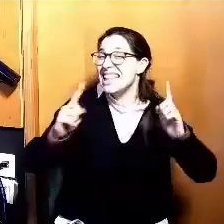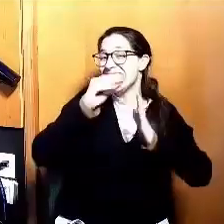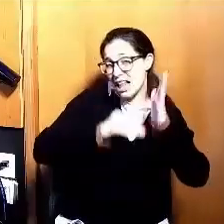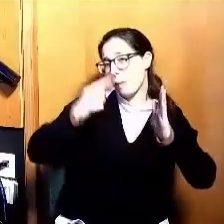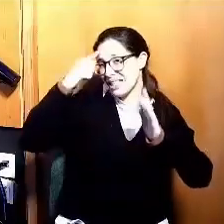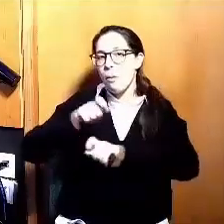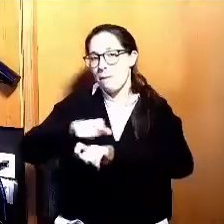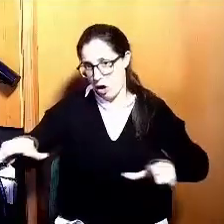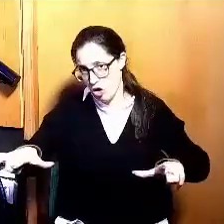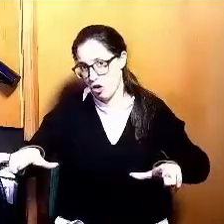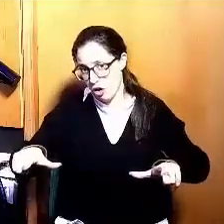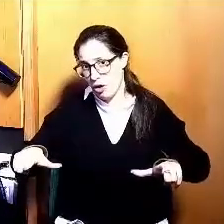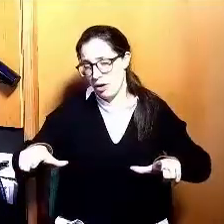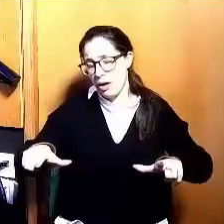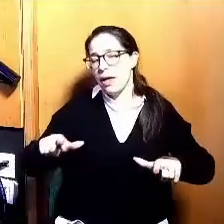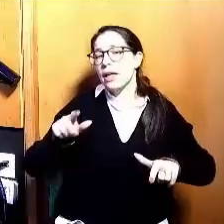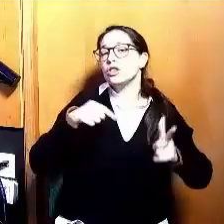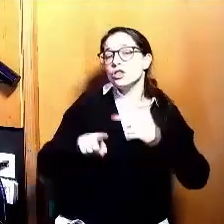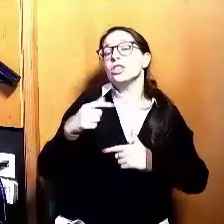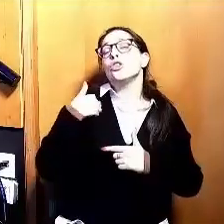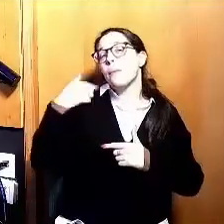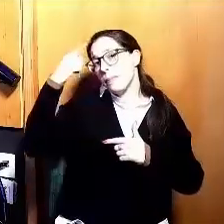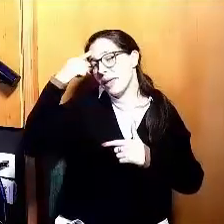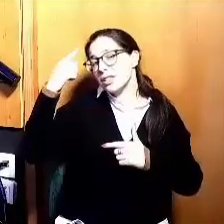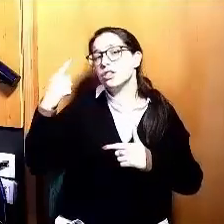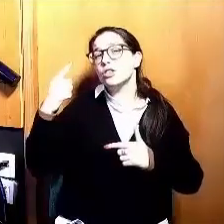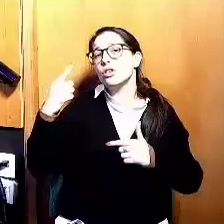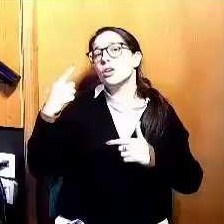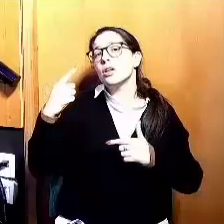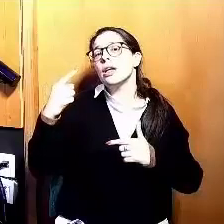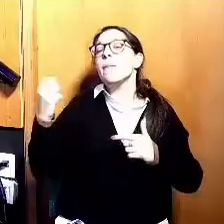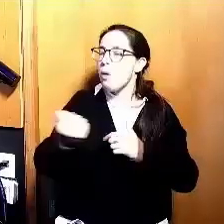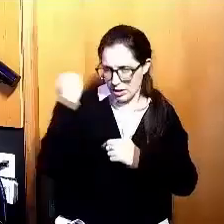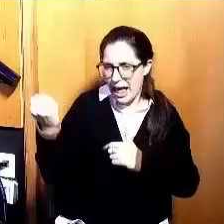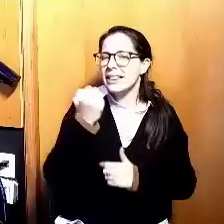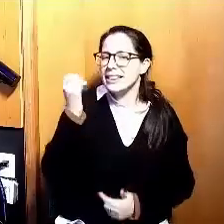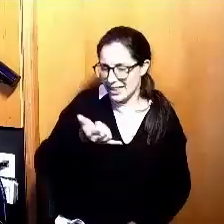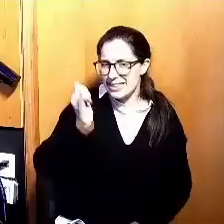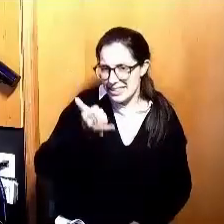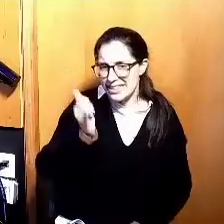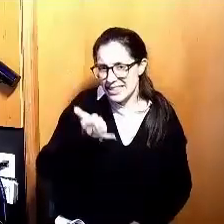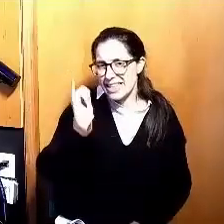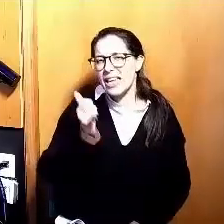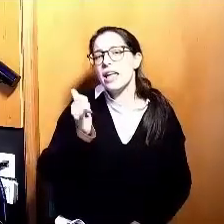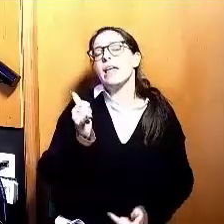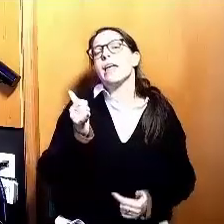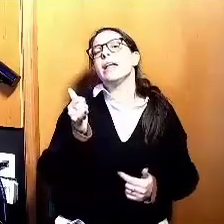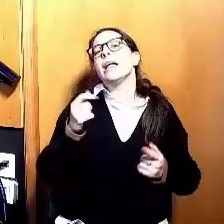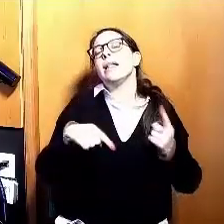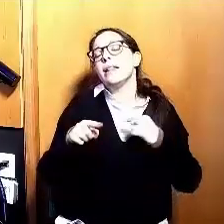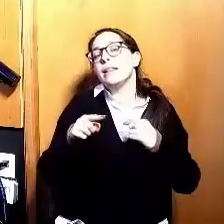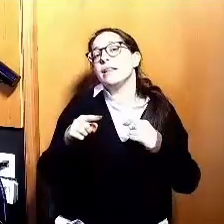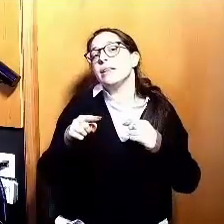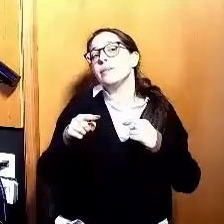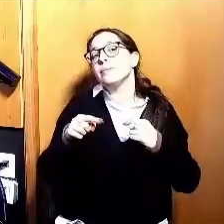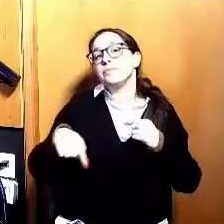Sem transparência estaríamos muito pior. Então, acho que tem sim um papel importante. A questão é a complexidade toda